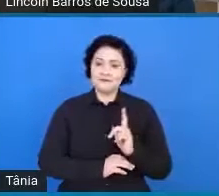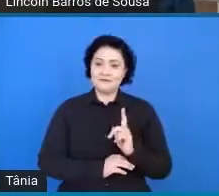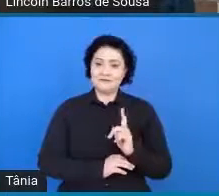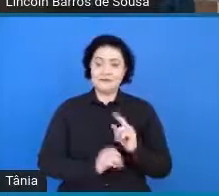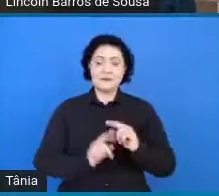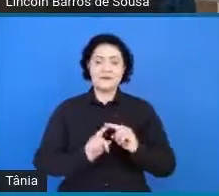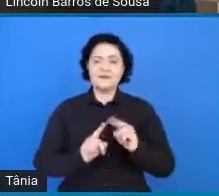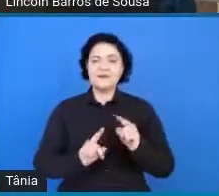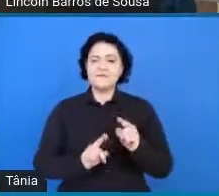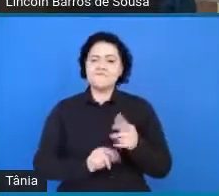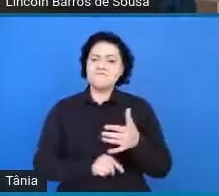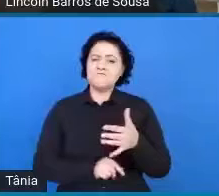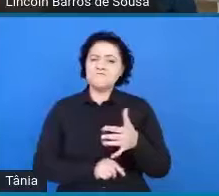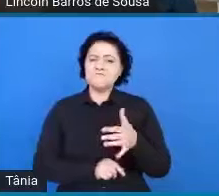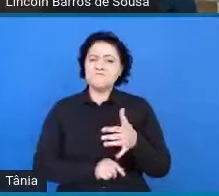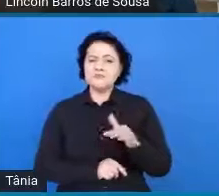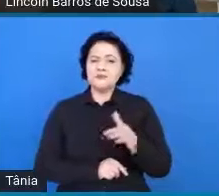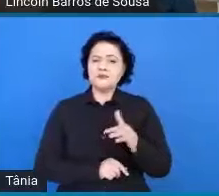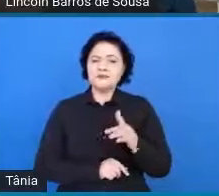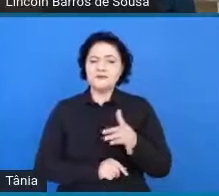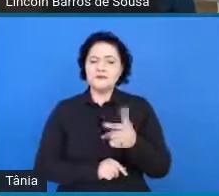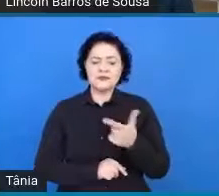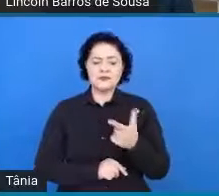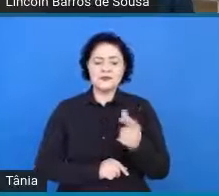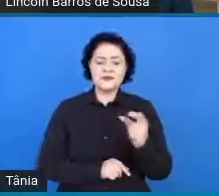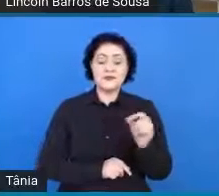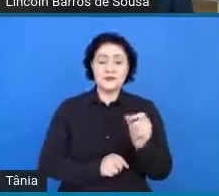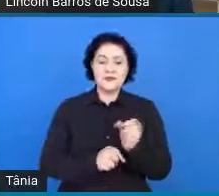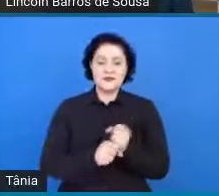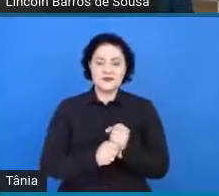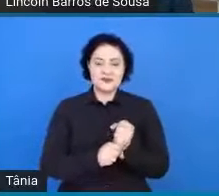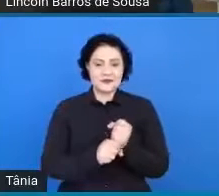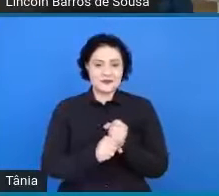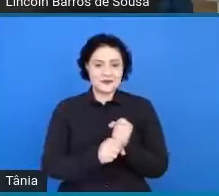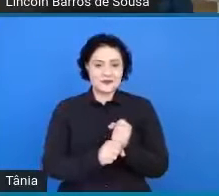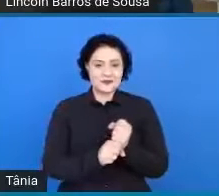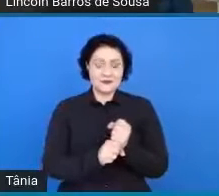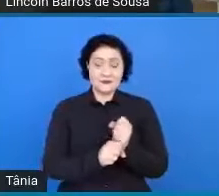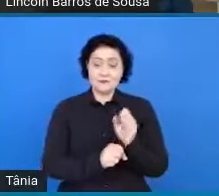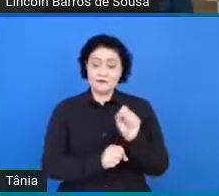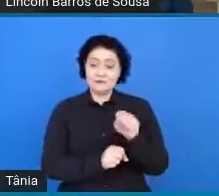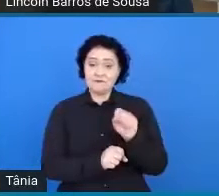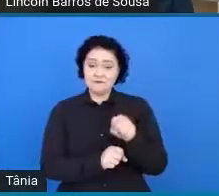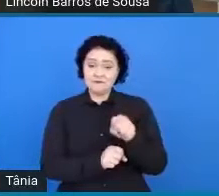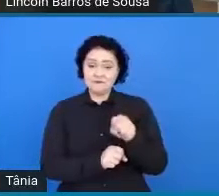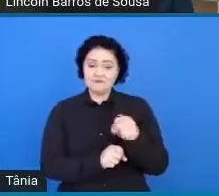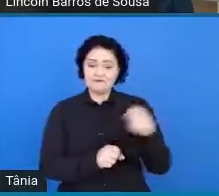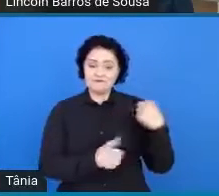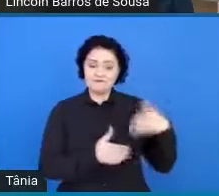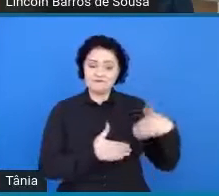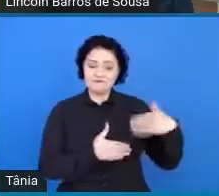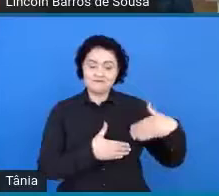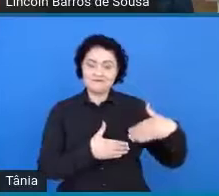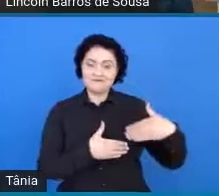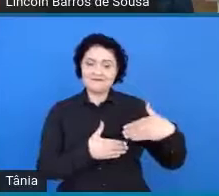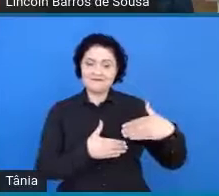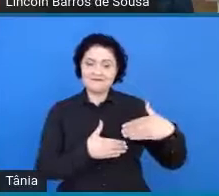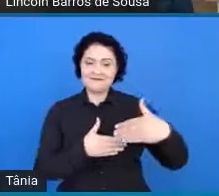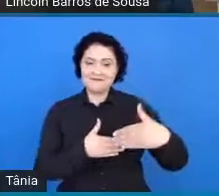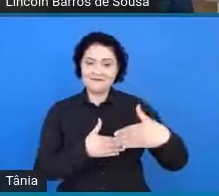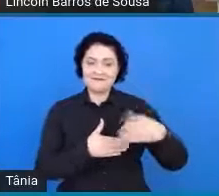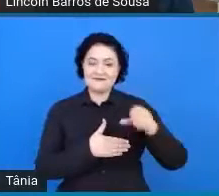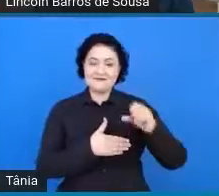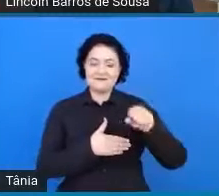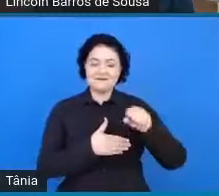mais ou menos sair 20 anos ele podendo trazer essa